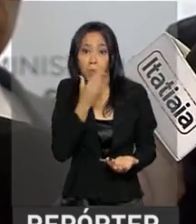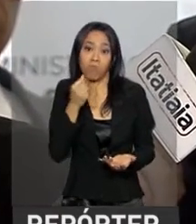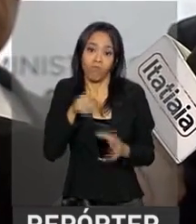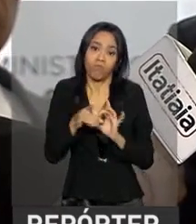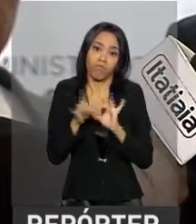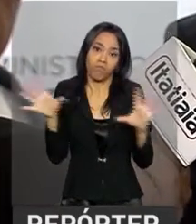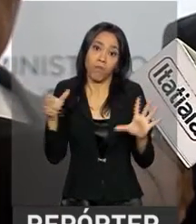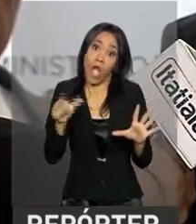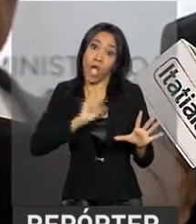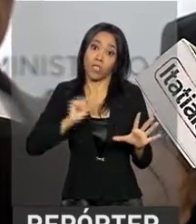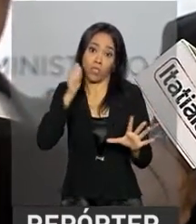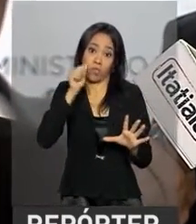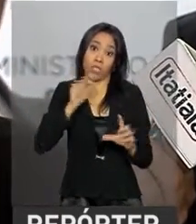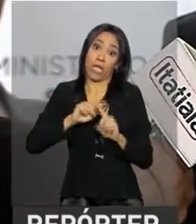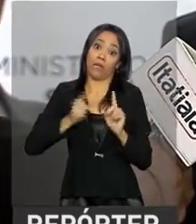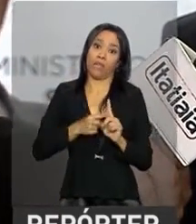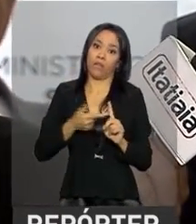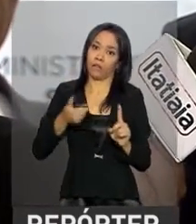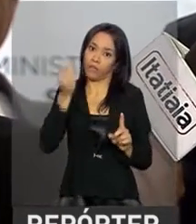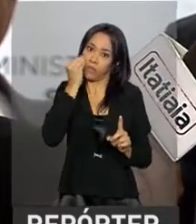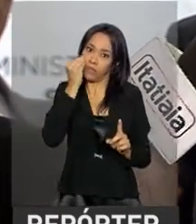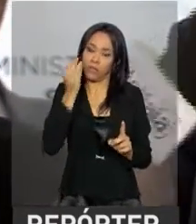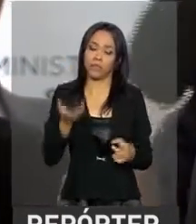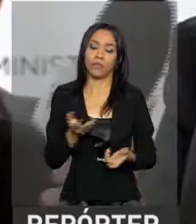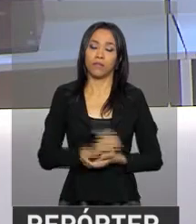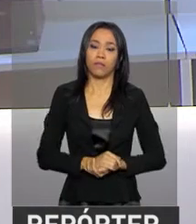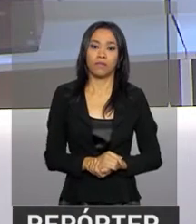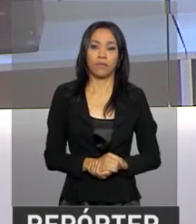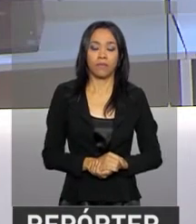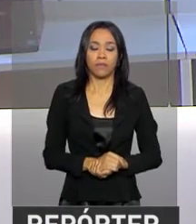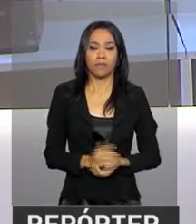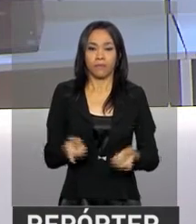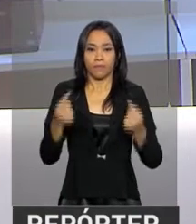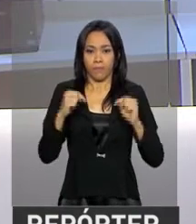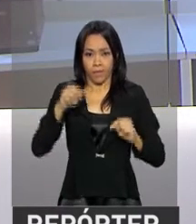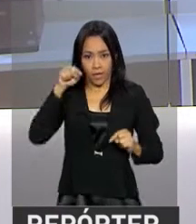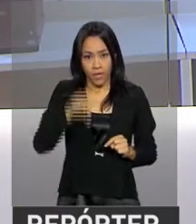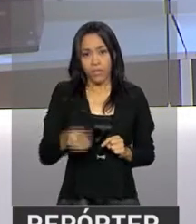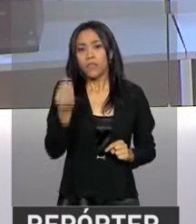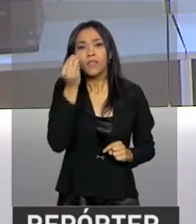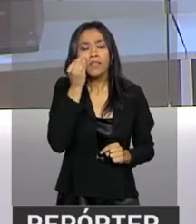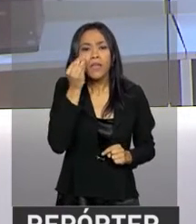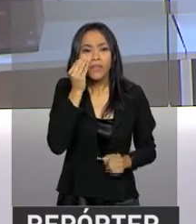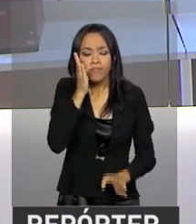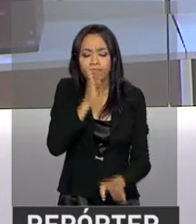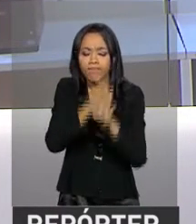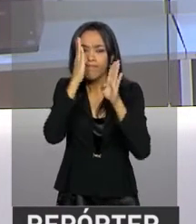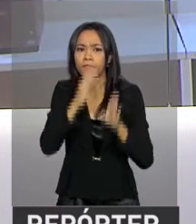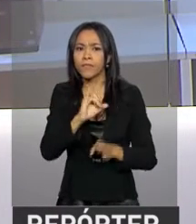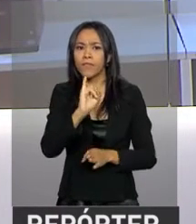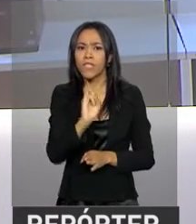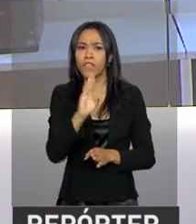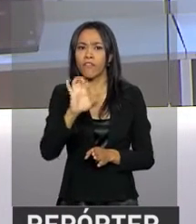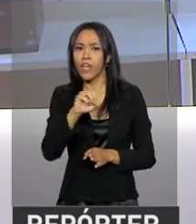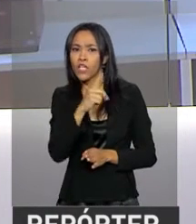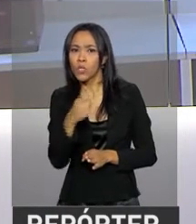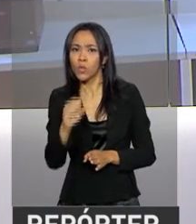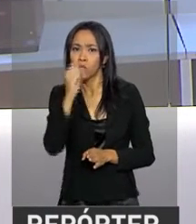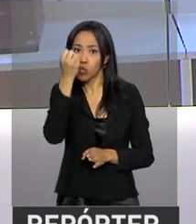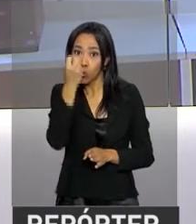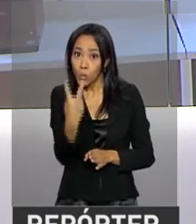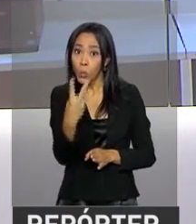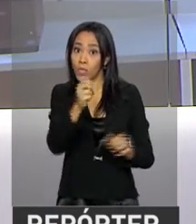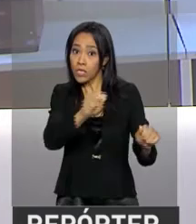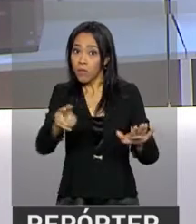engravidar mas a prioridade gestantes e crianças esse teste identifica infecções recentes de até duas semanas